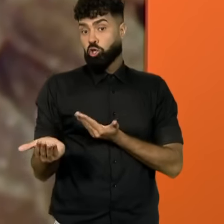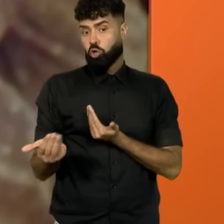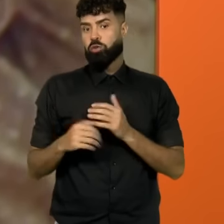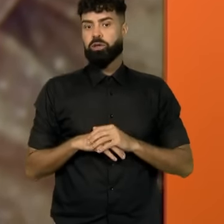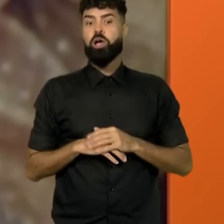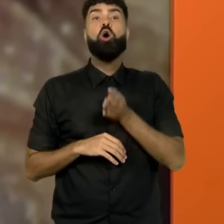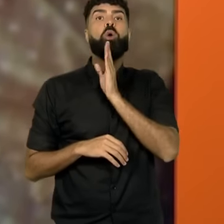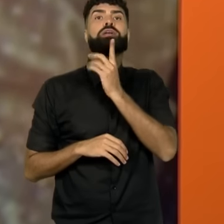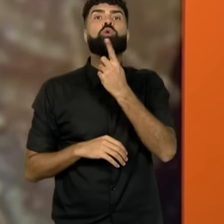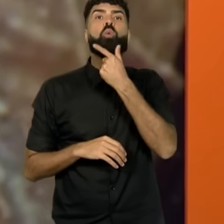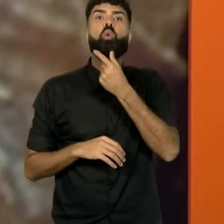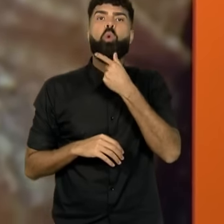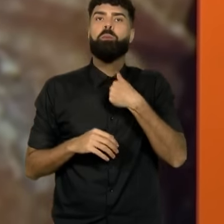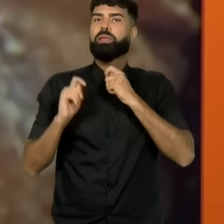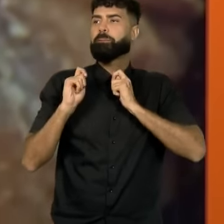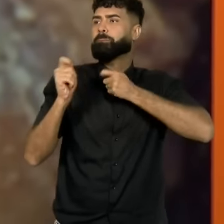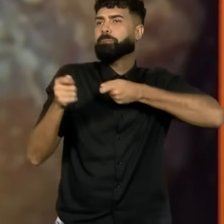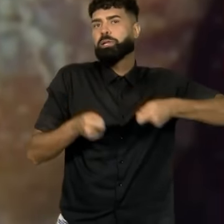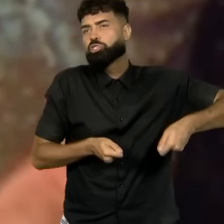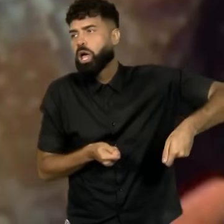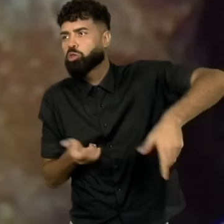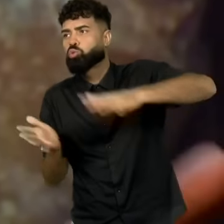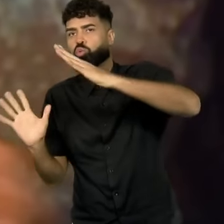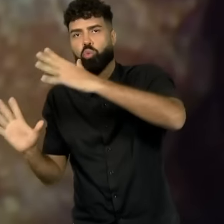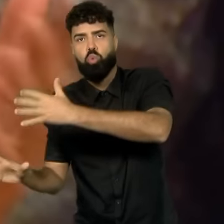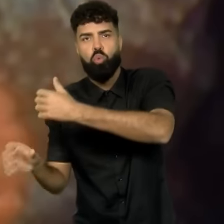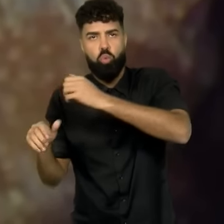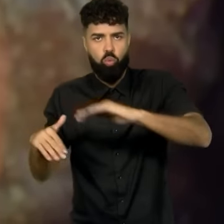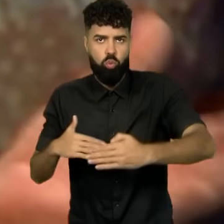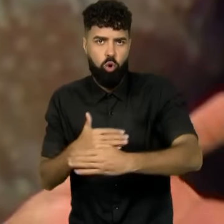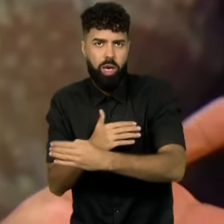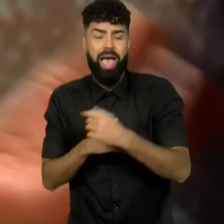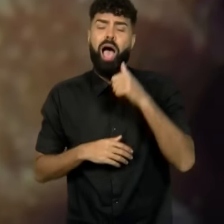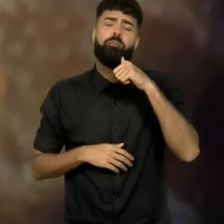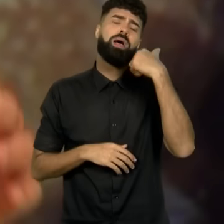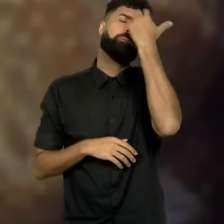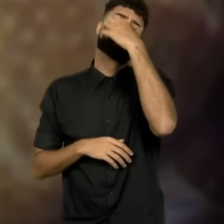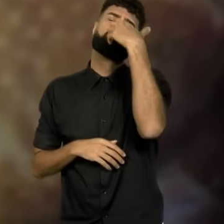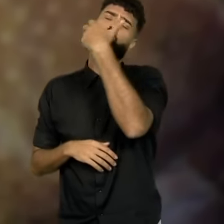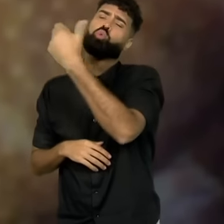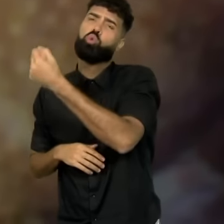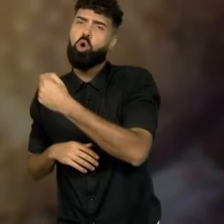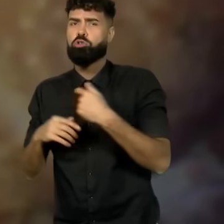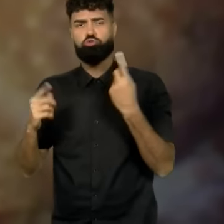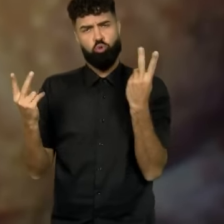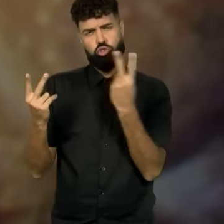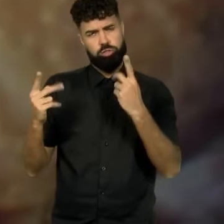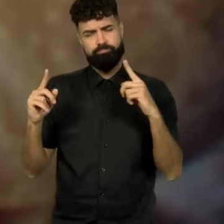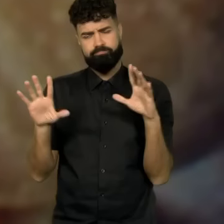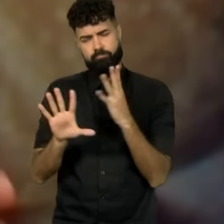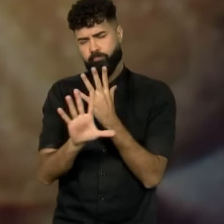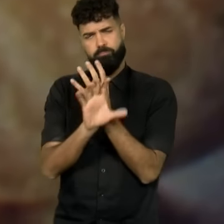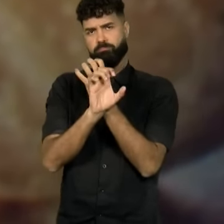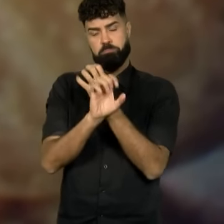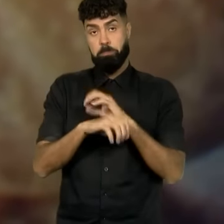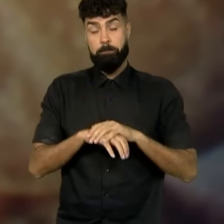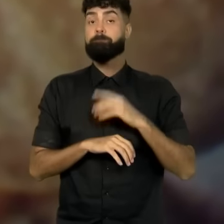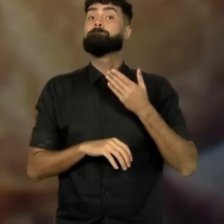conhecido um pescador. E se apaixonaram por ele perdidamente, e ele por ela e tal. E certa vez ele então